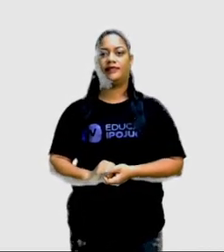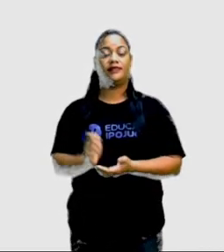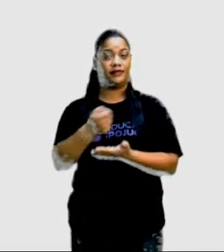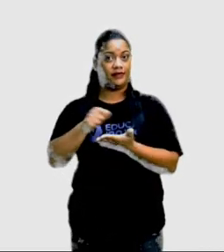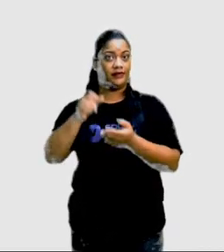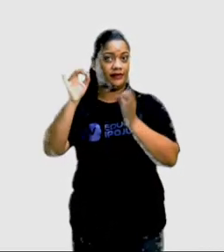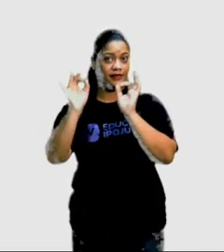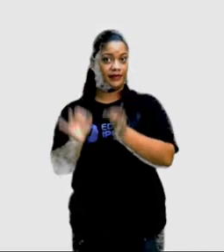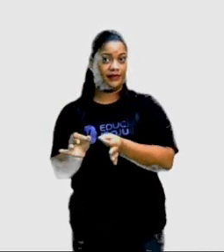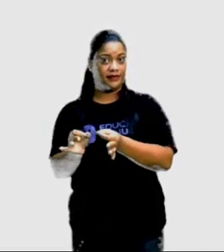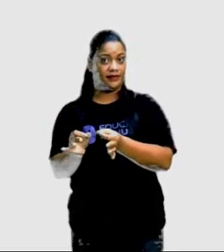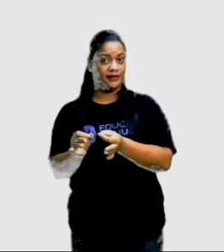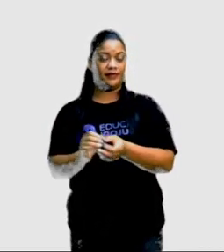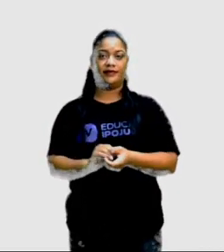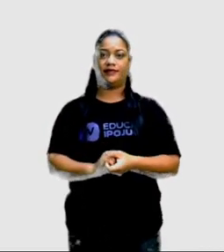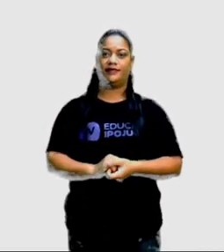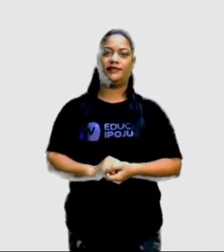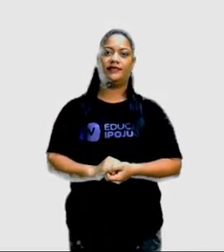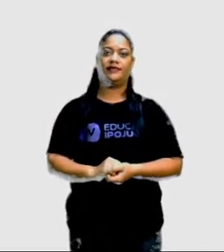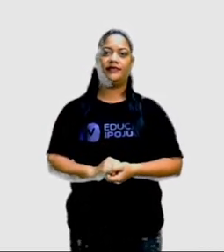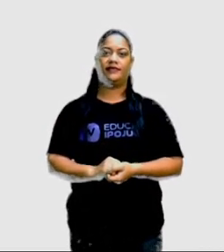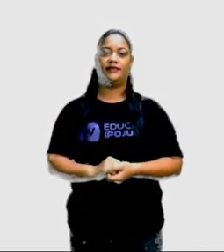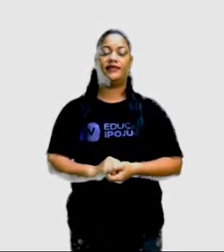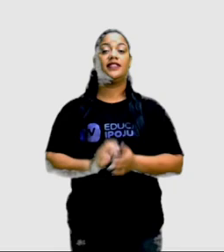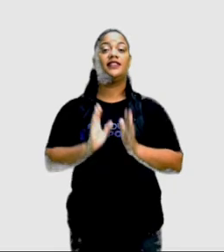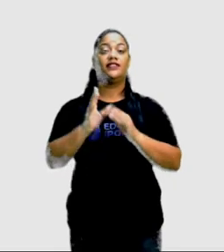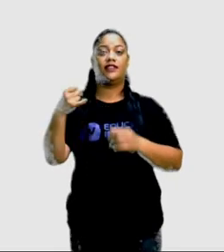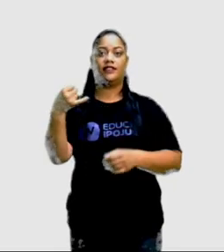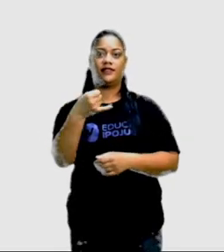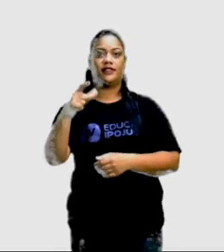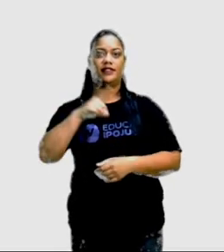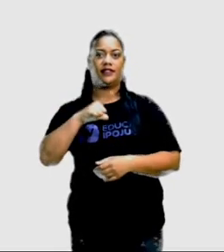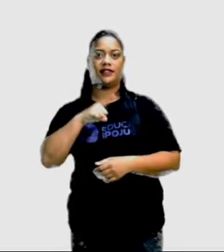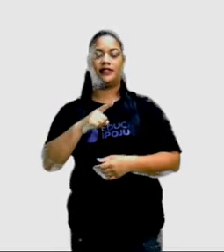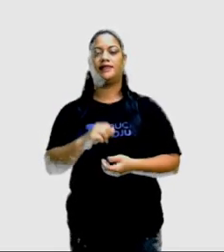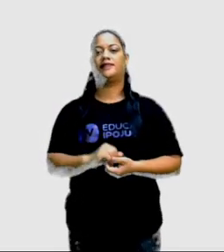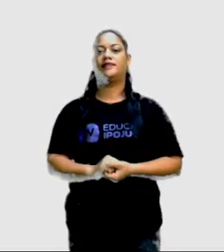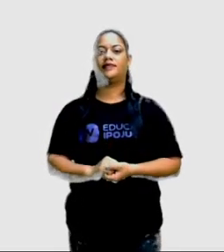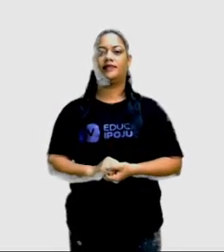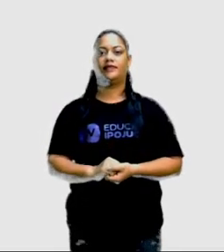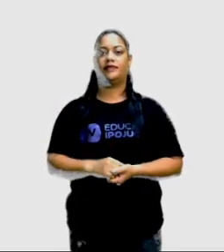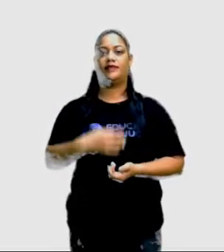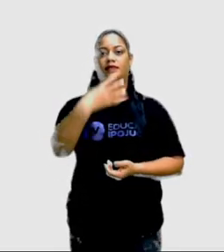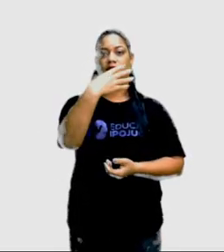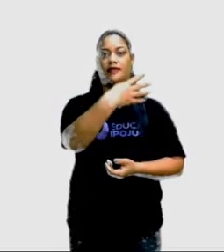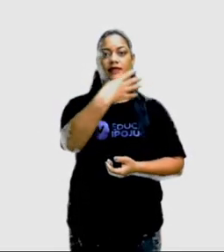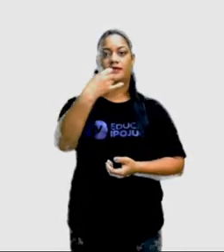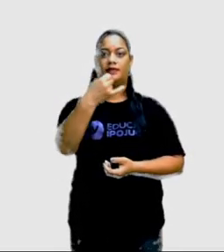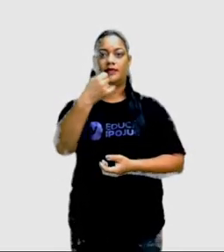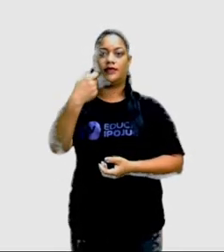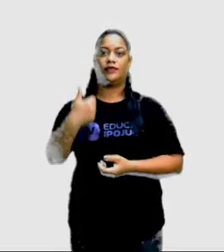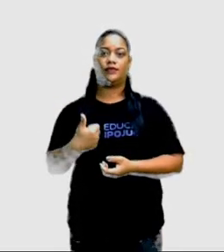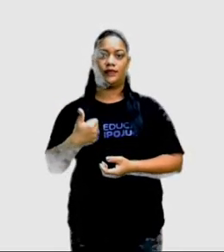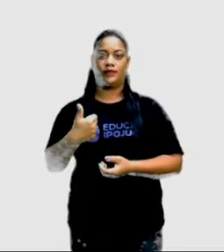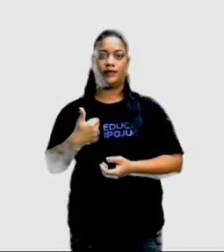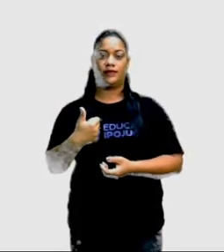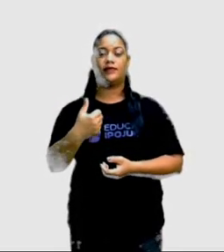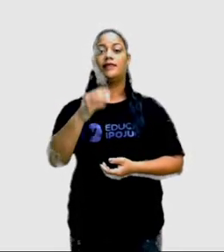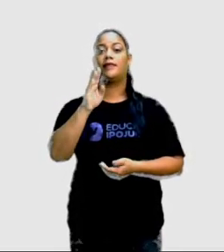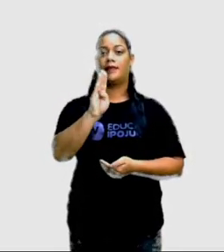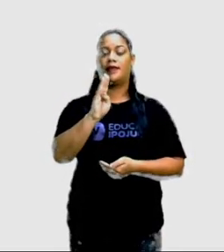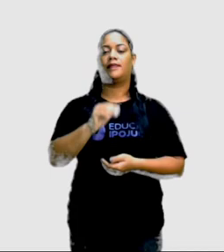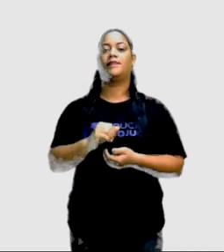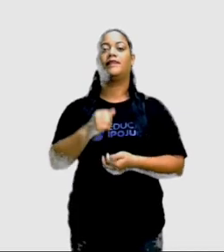Anotou direitinho? Já na subtração, nós temos na letra A, 4 menos 1, na letra